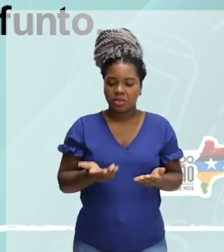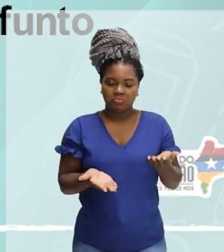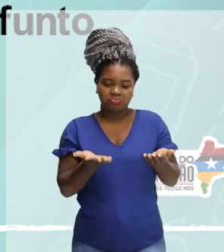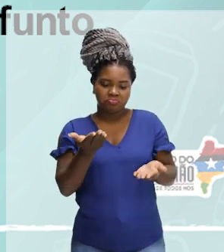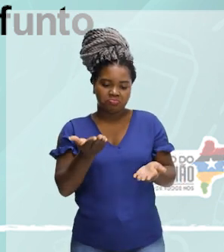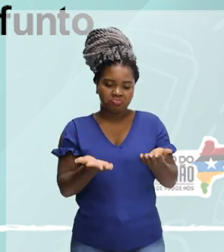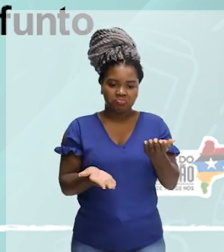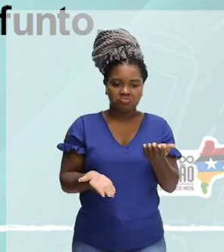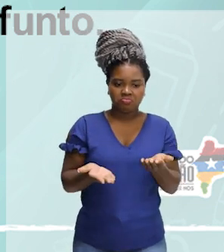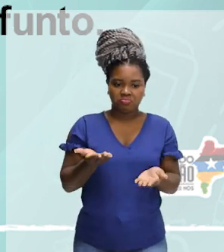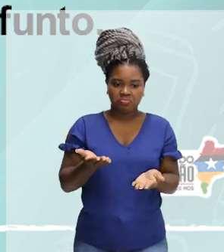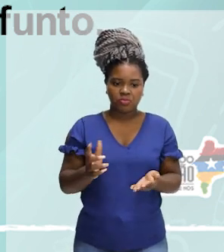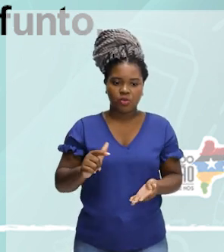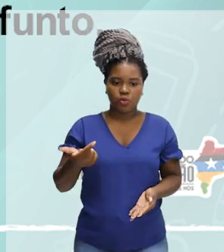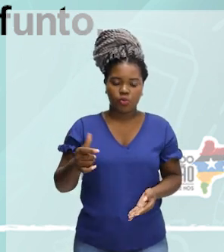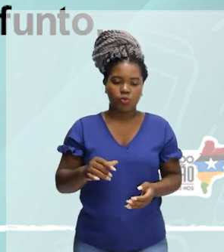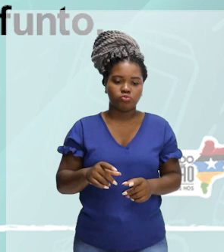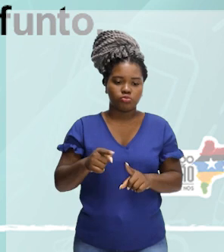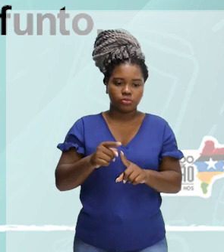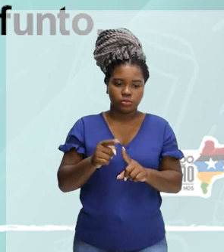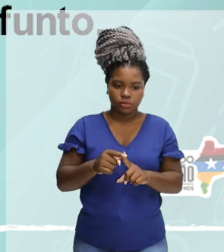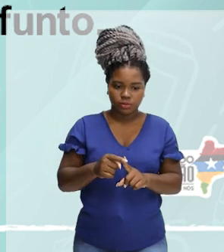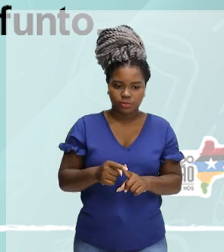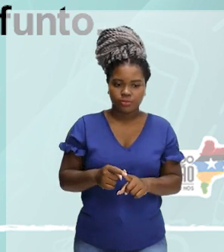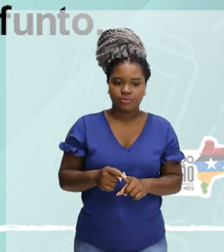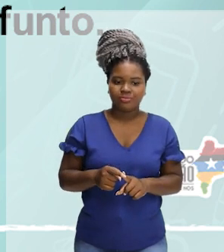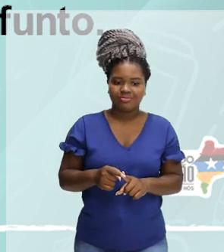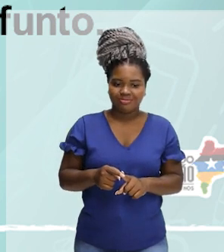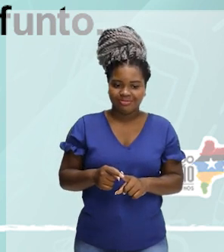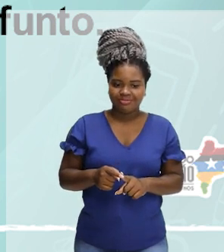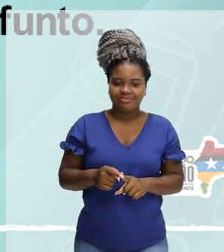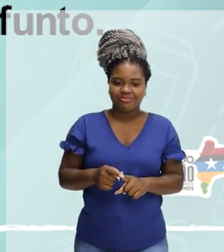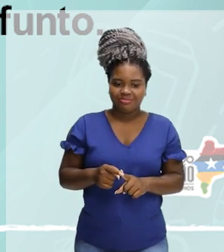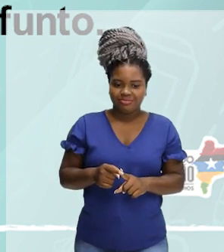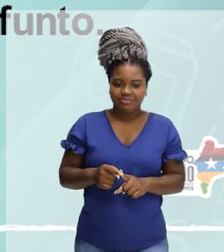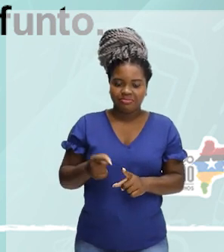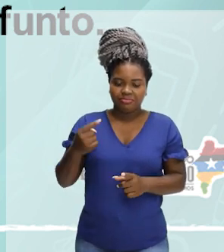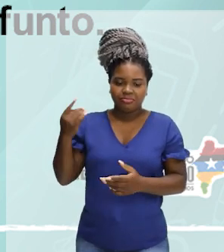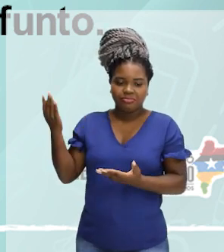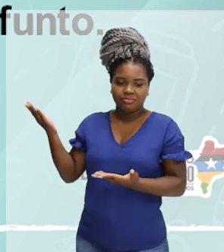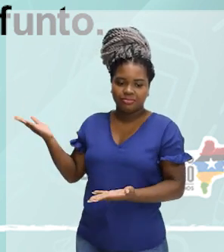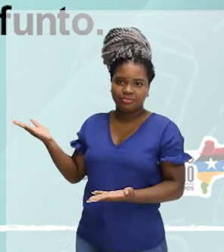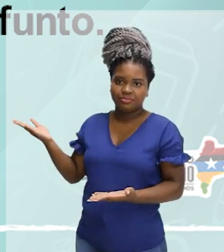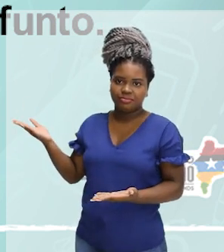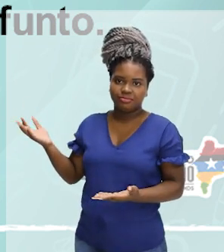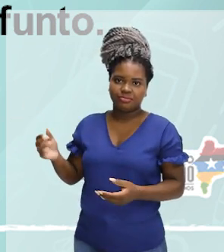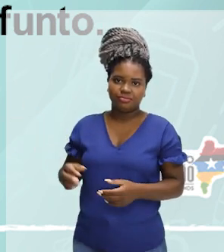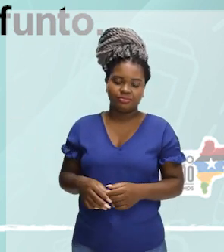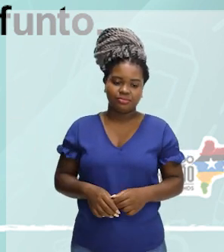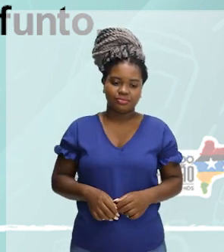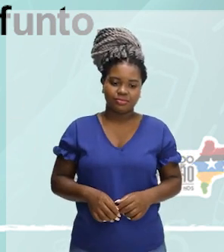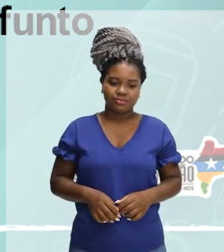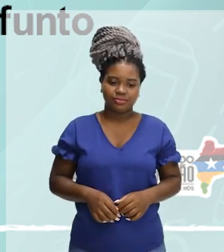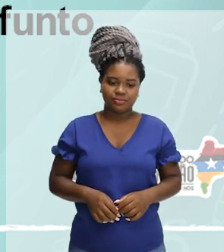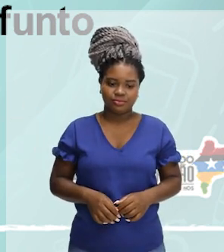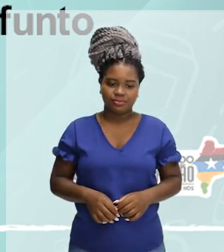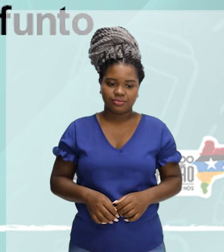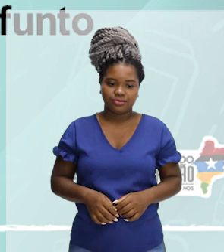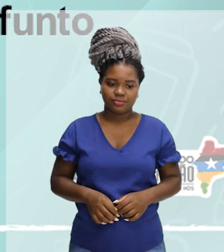comparação. Outros superlativos são, que a gente pode usar nesse mesmo sentido aqui: bueno,